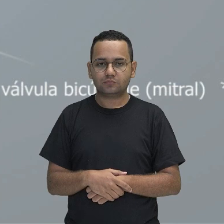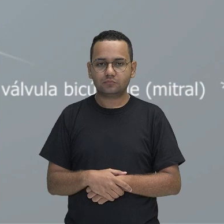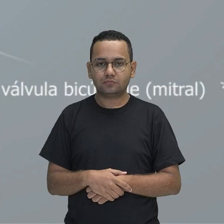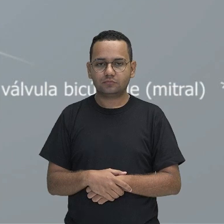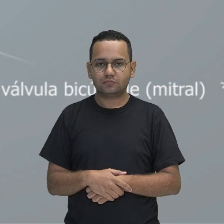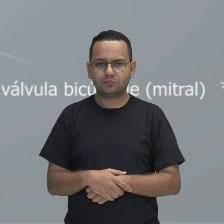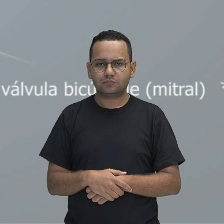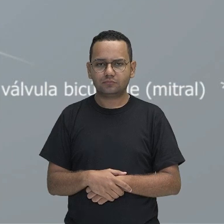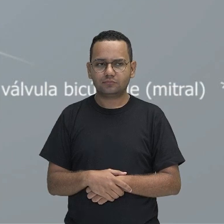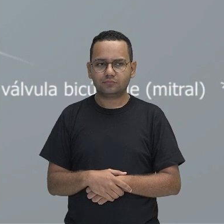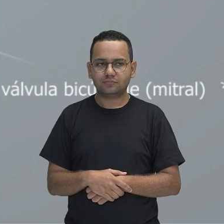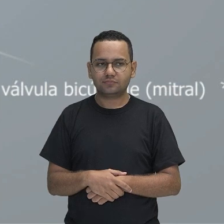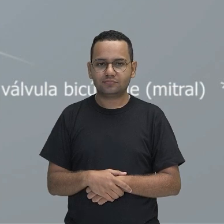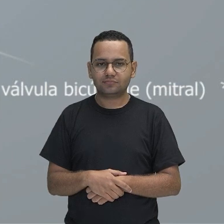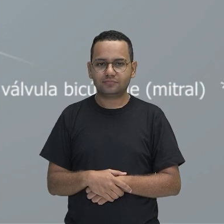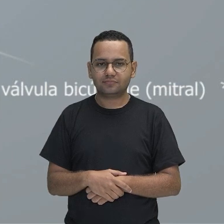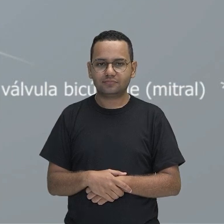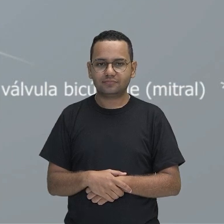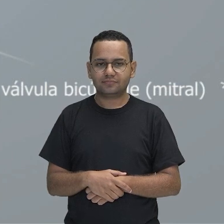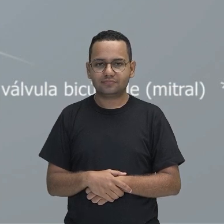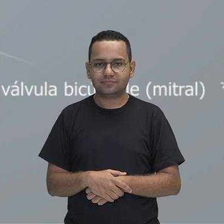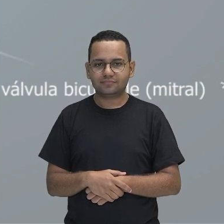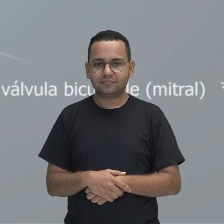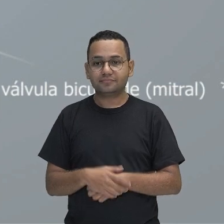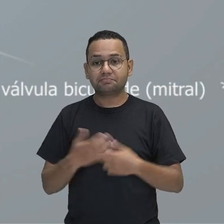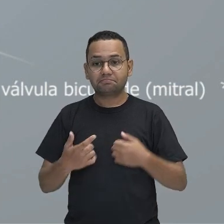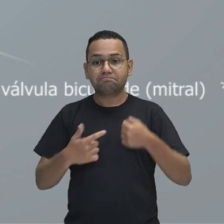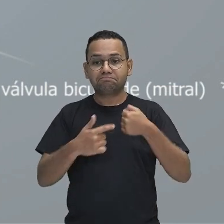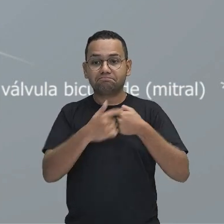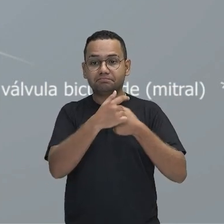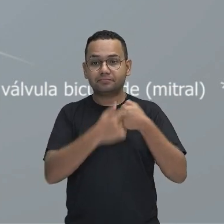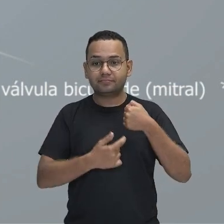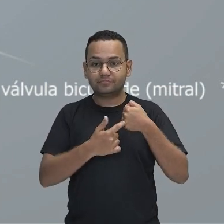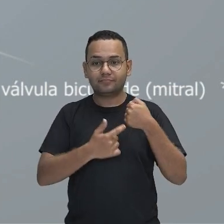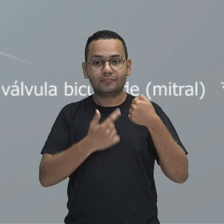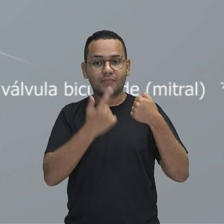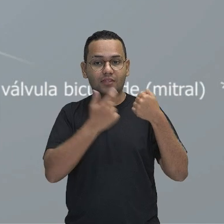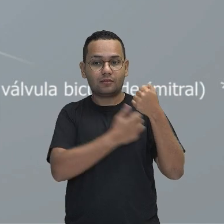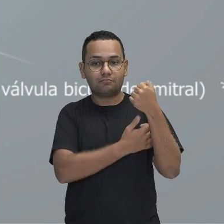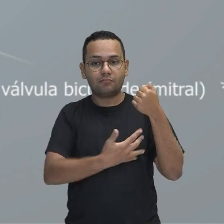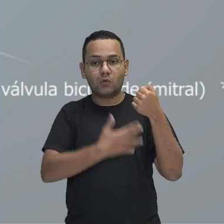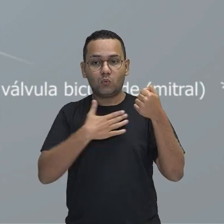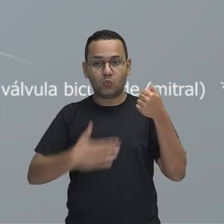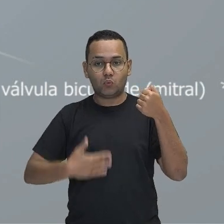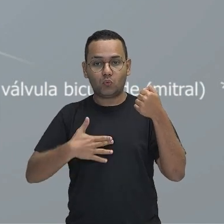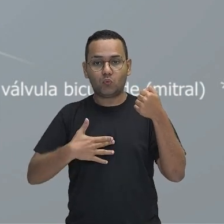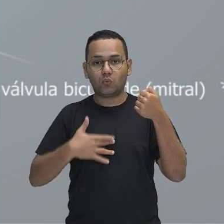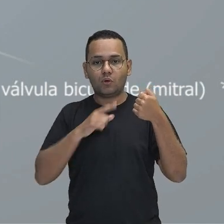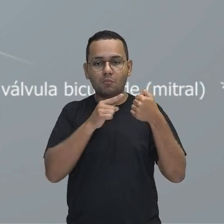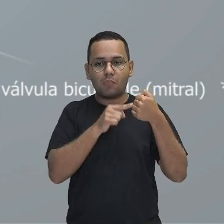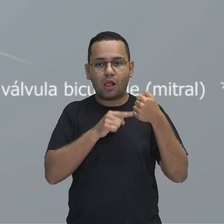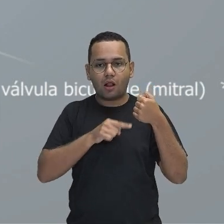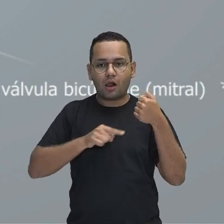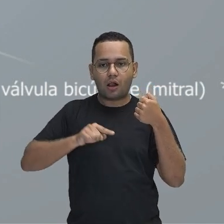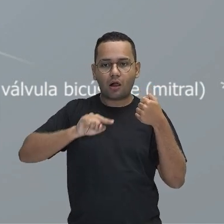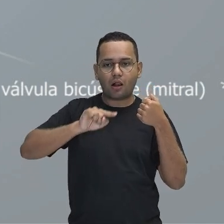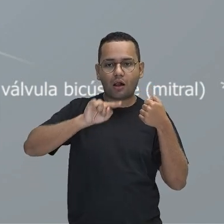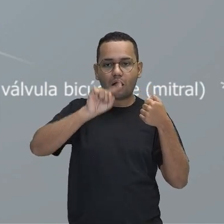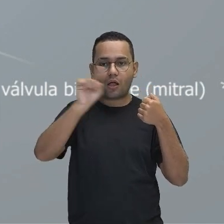do nosso corpo, vai para onde? Para o pulmão, pela artéria pulmonar.